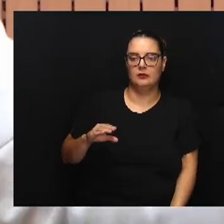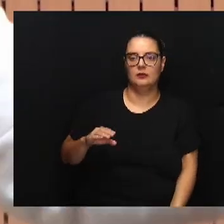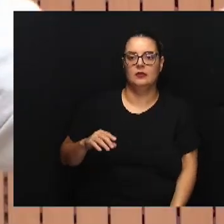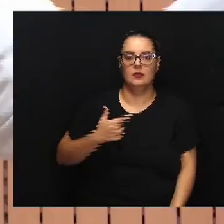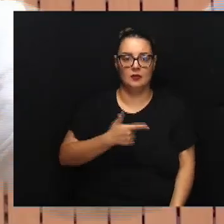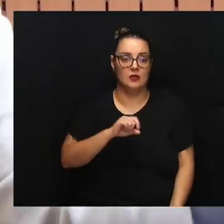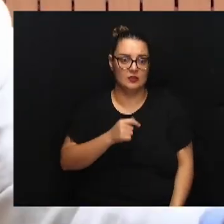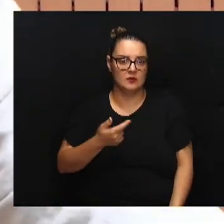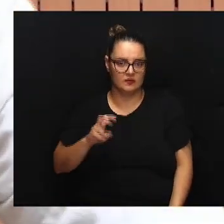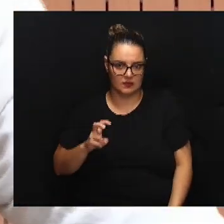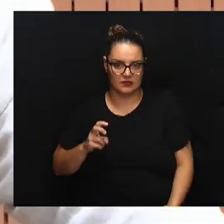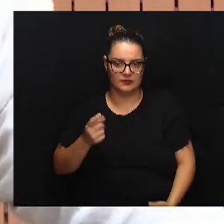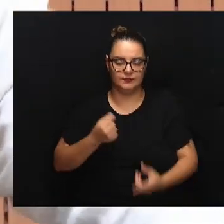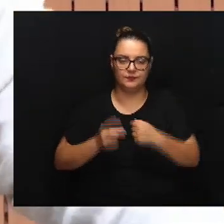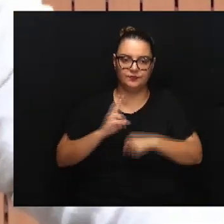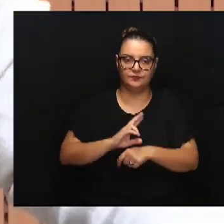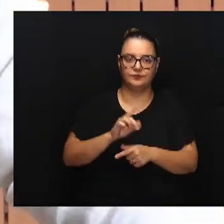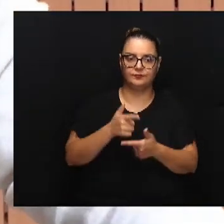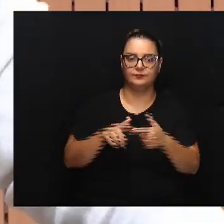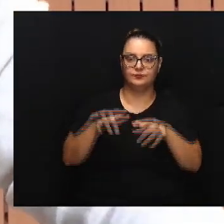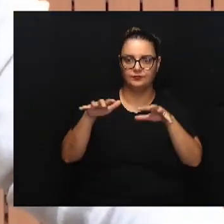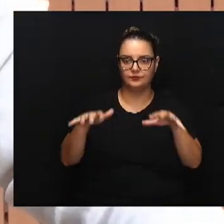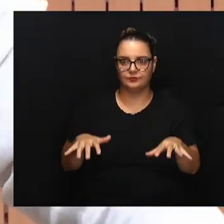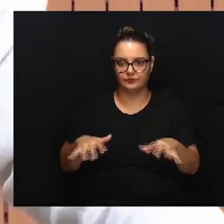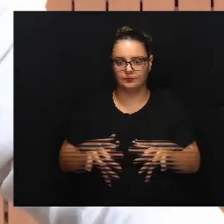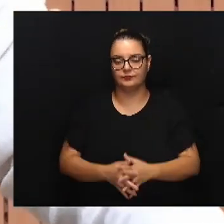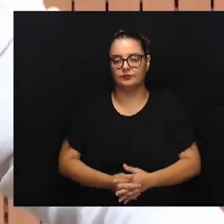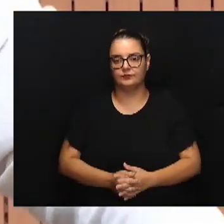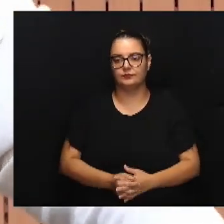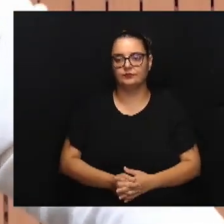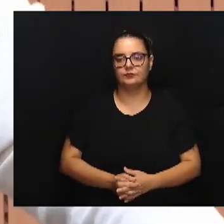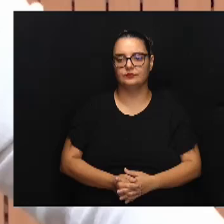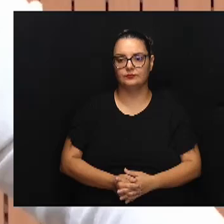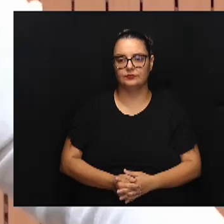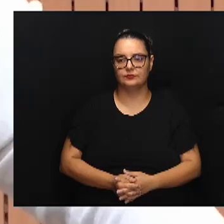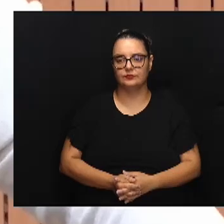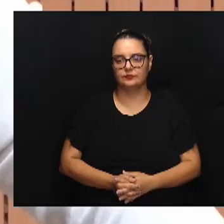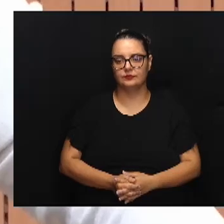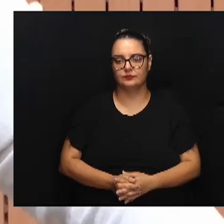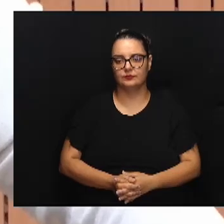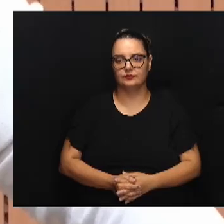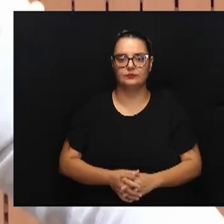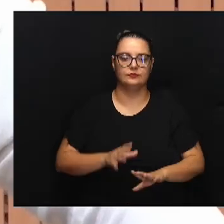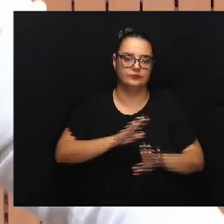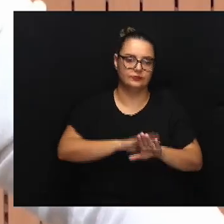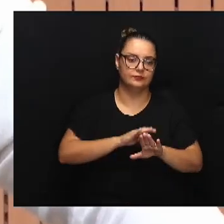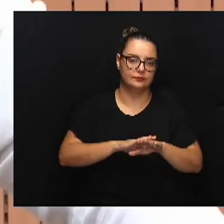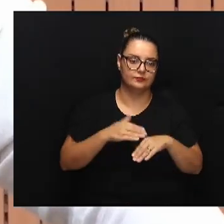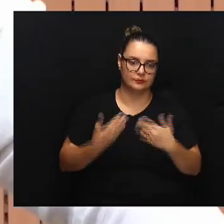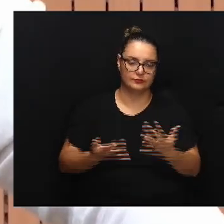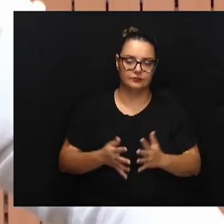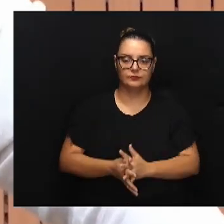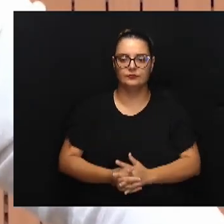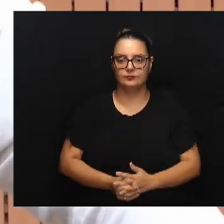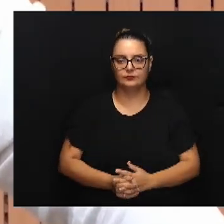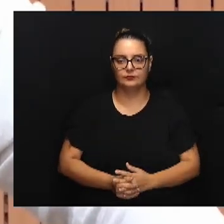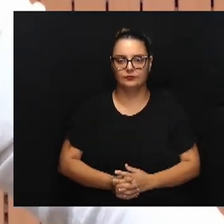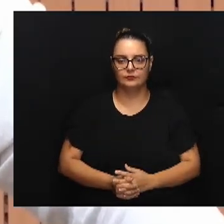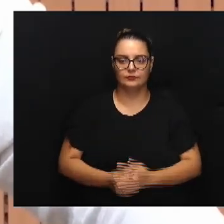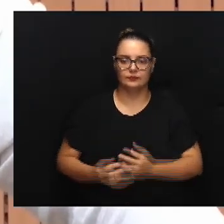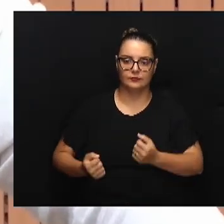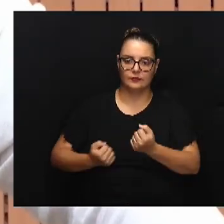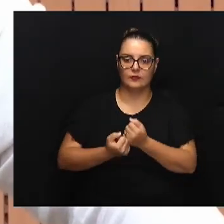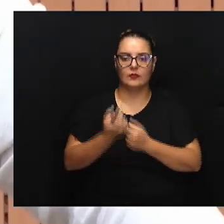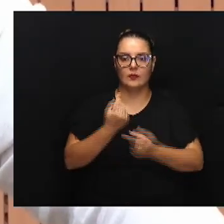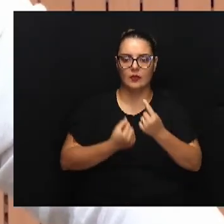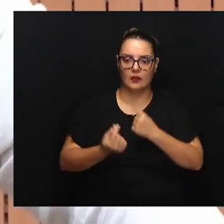ele estará dividido exatamente nessas ações, né? Esse apoio financeiro de